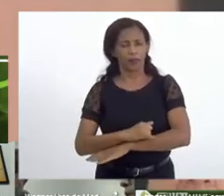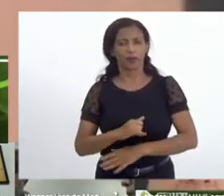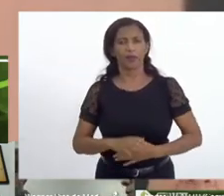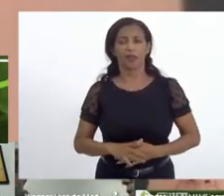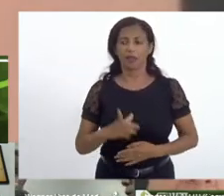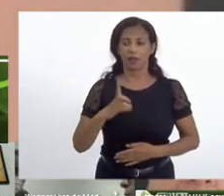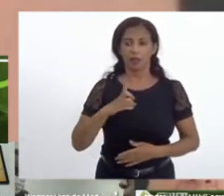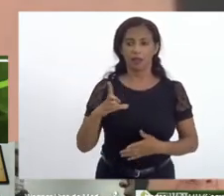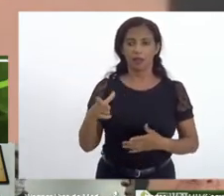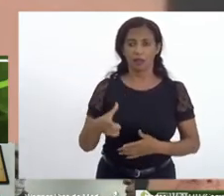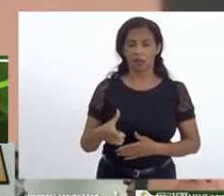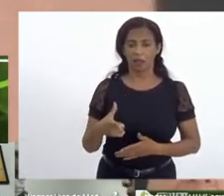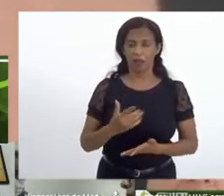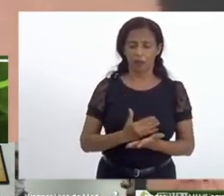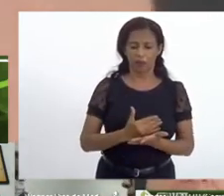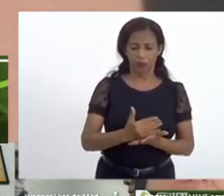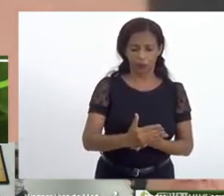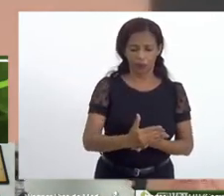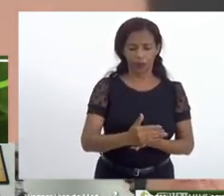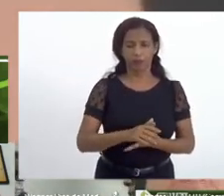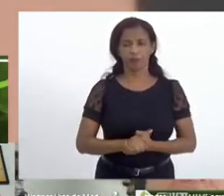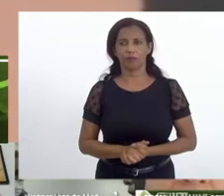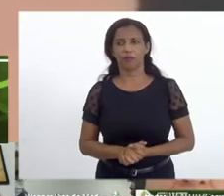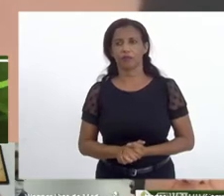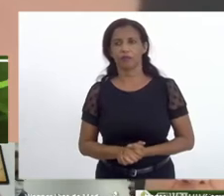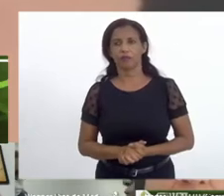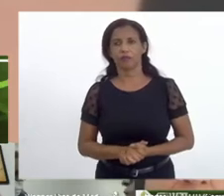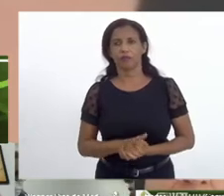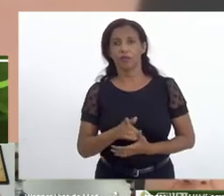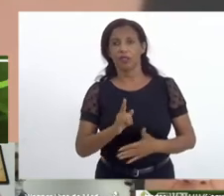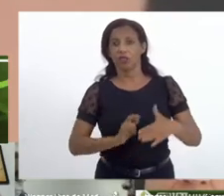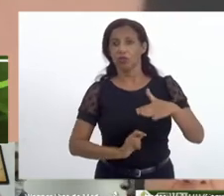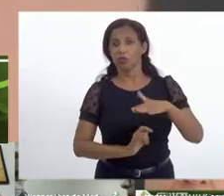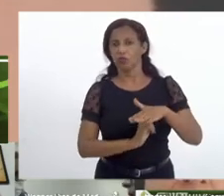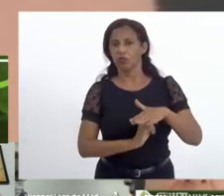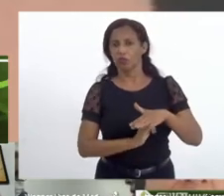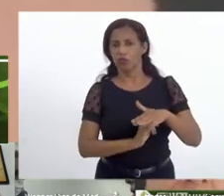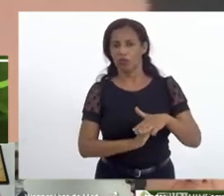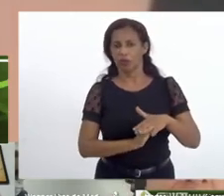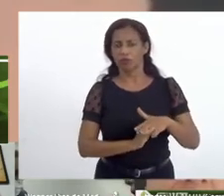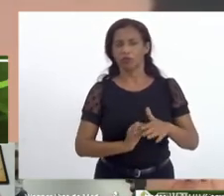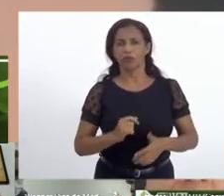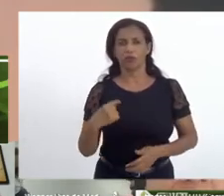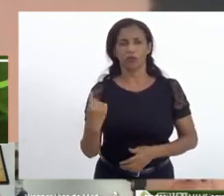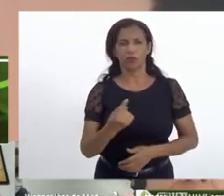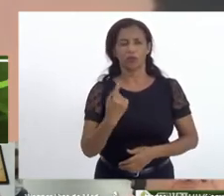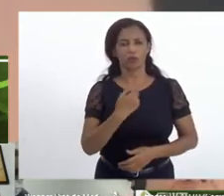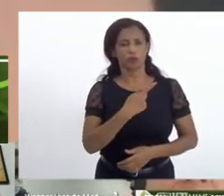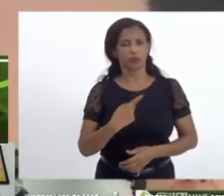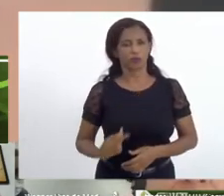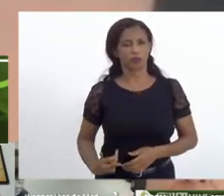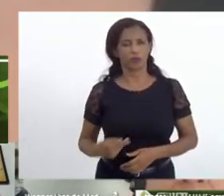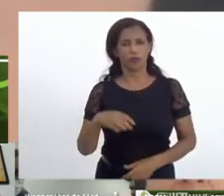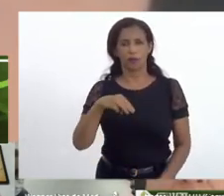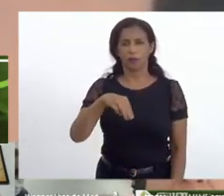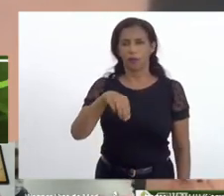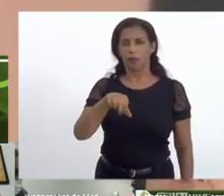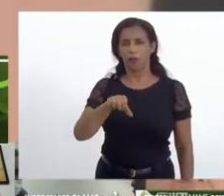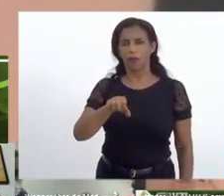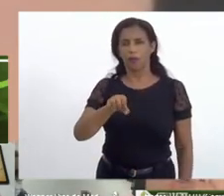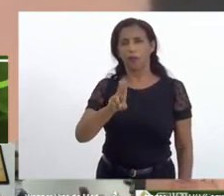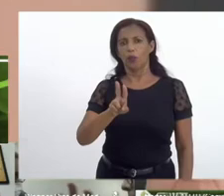tem aí uma introdução institucional na questão. O nosso presidente é o Murilo